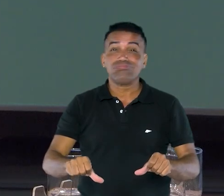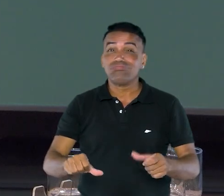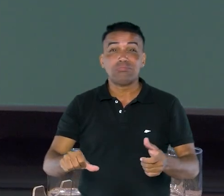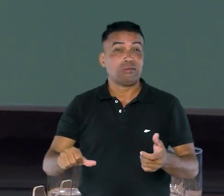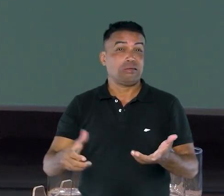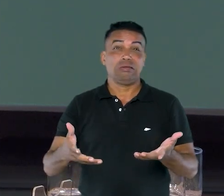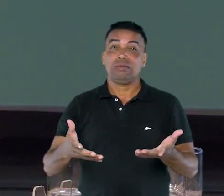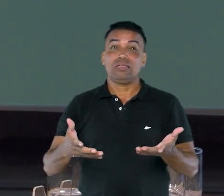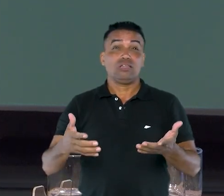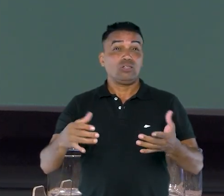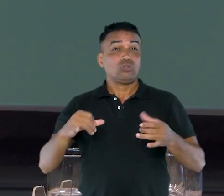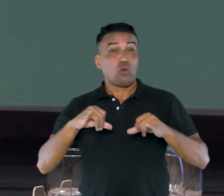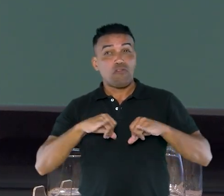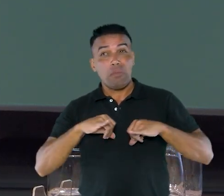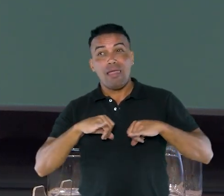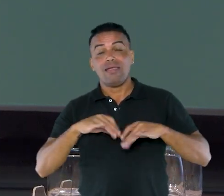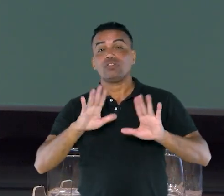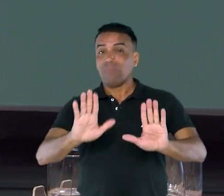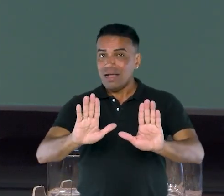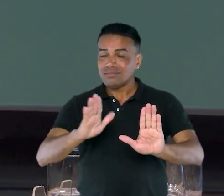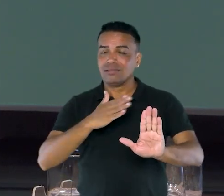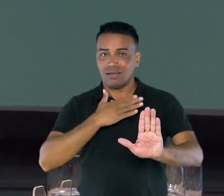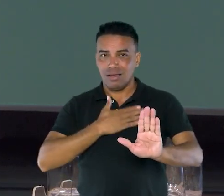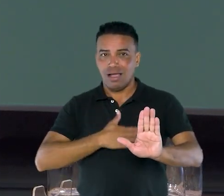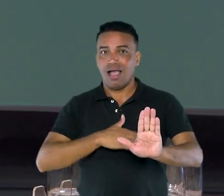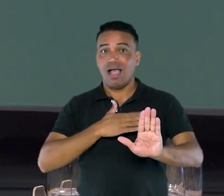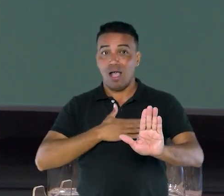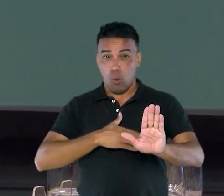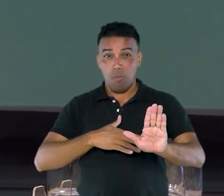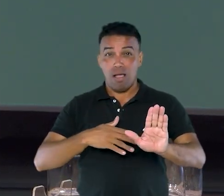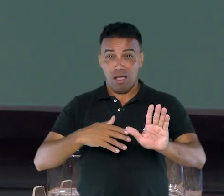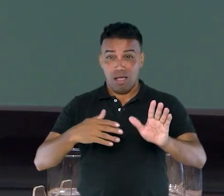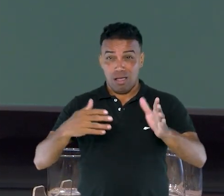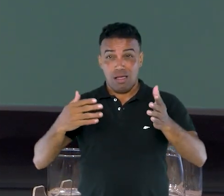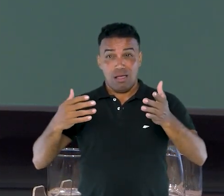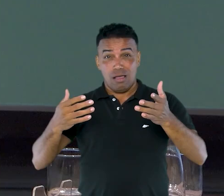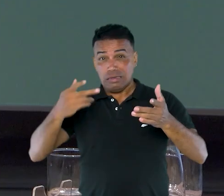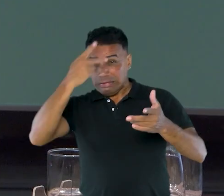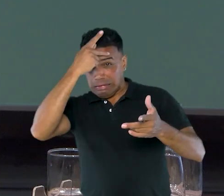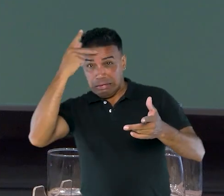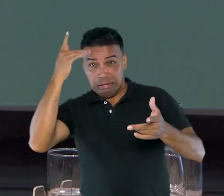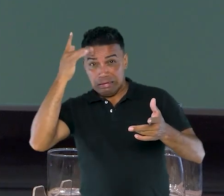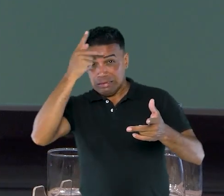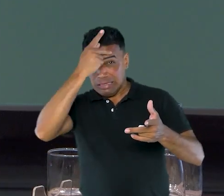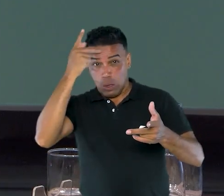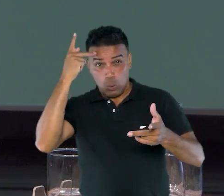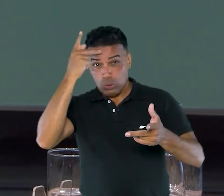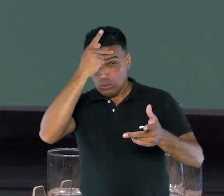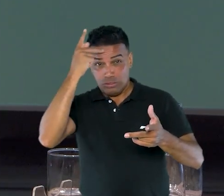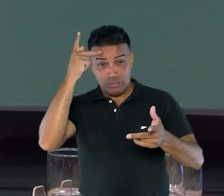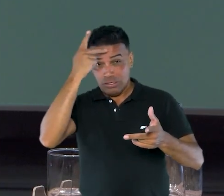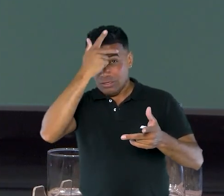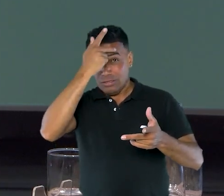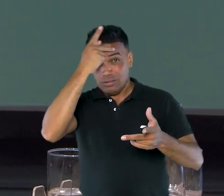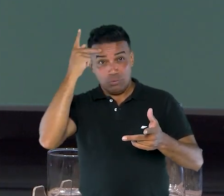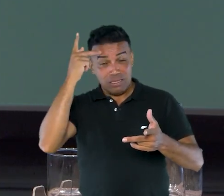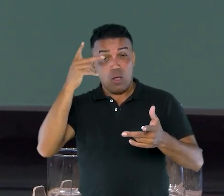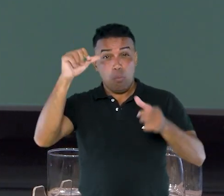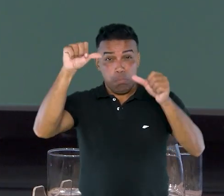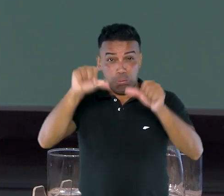delírio compartilhado. Mas calma, porque qualquer delírio cai. Isso, para mim, é a prova